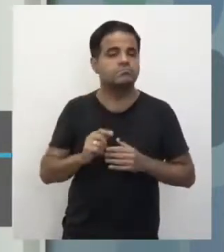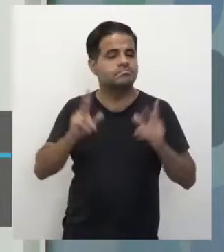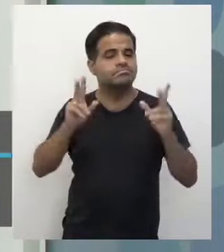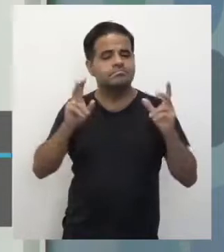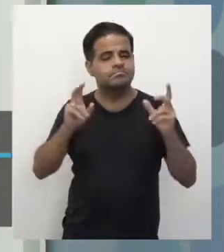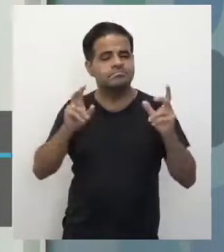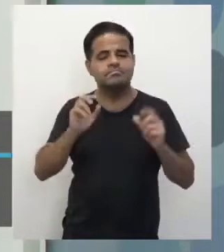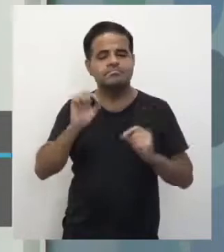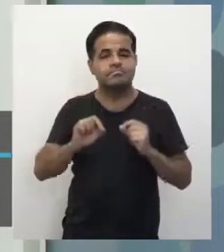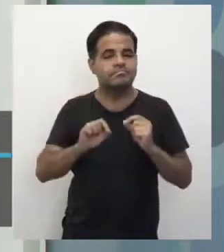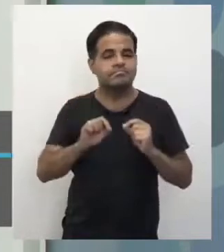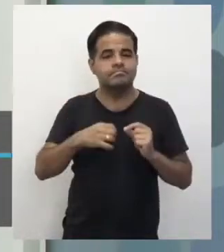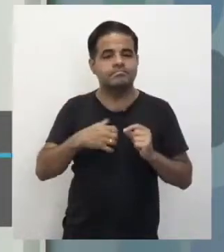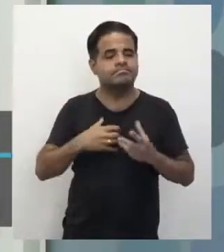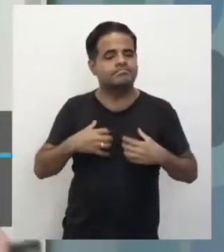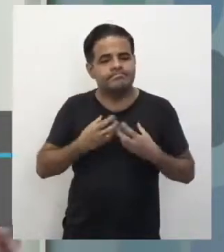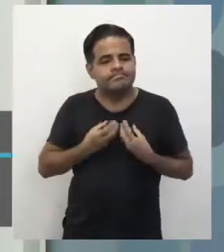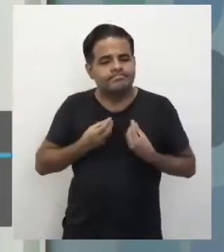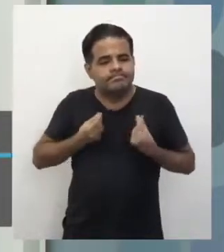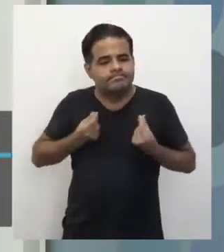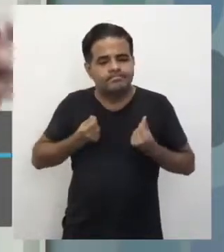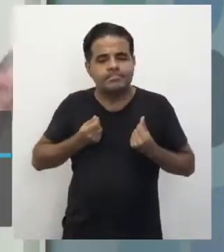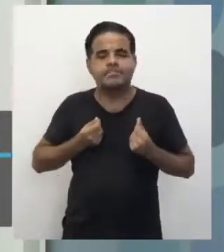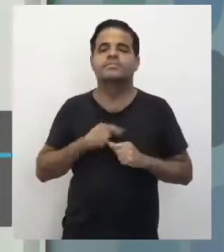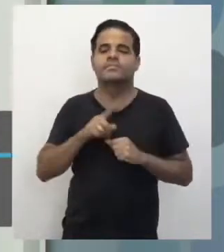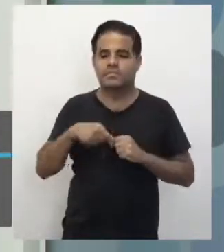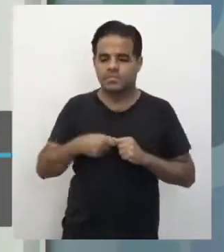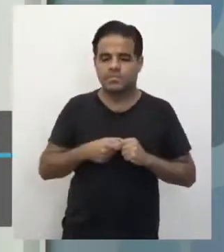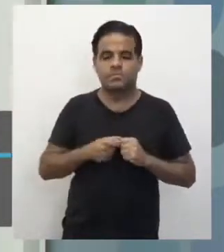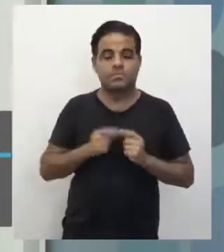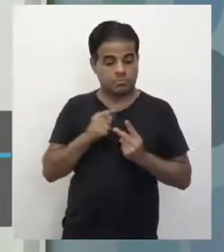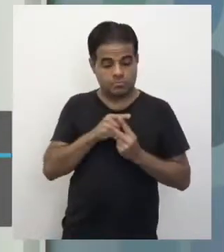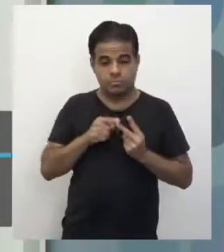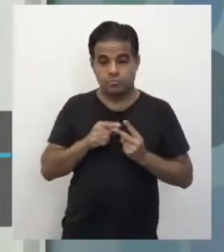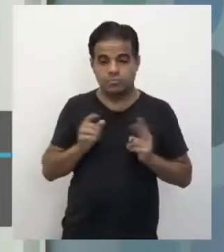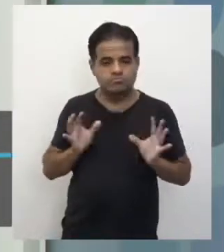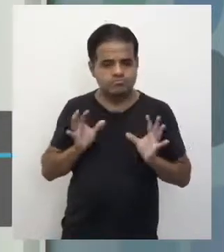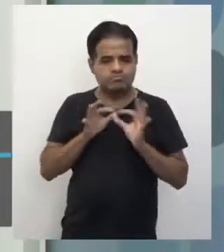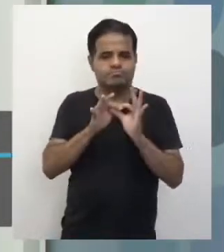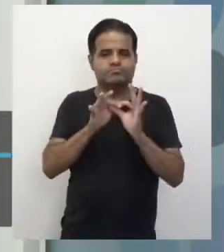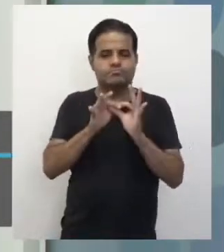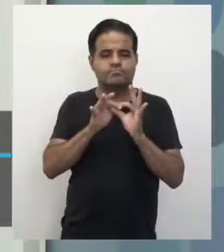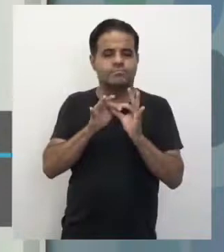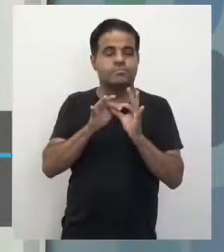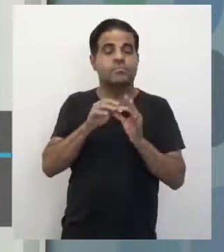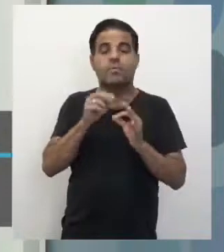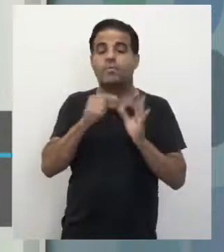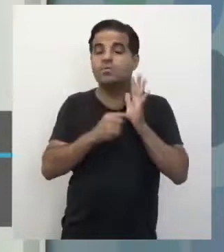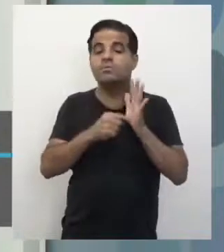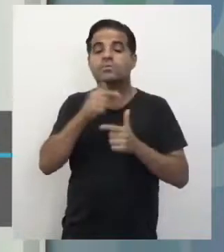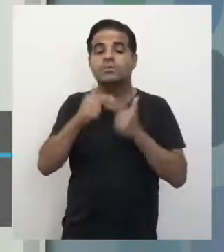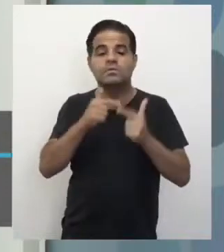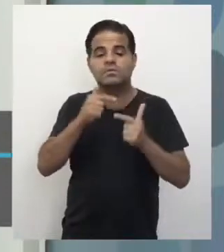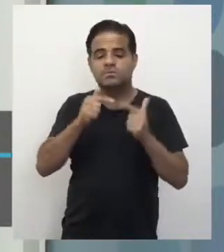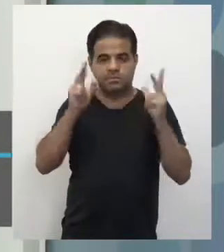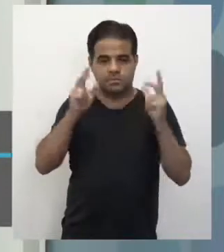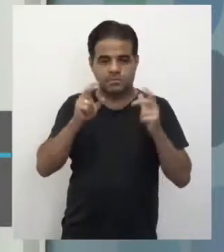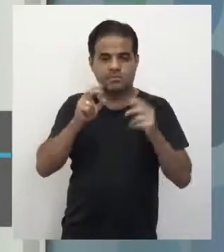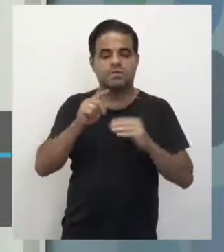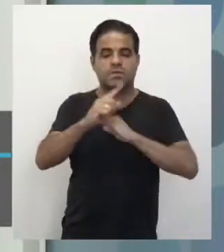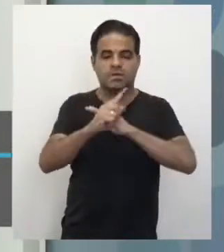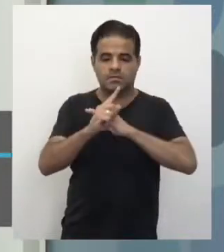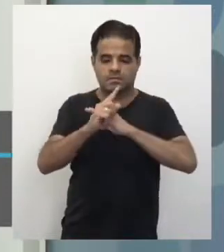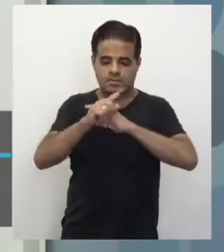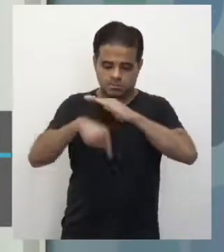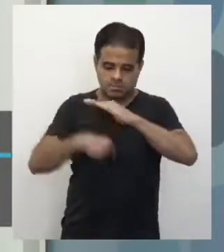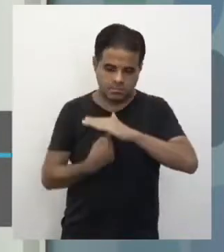uma segunda sensibilização. E aí depois a gente vai amarrar essas duas com o tema que a gente está trabalhando hoje, que é a subjetividade.